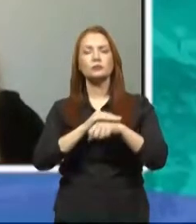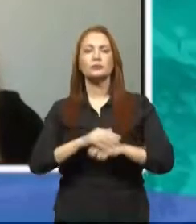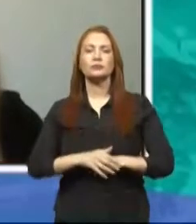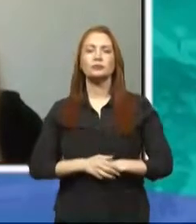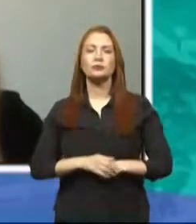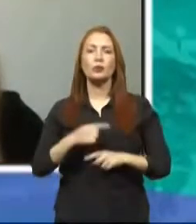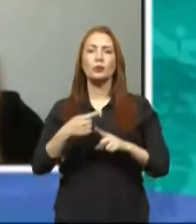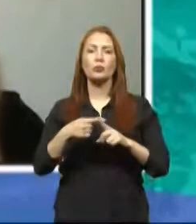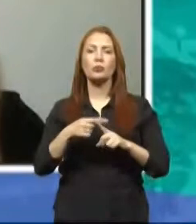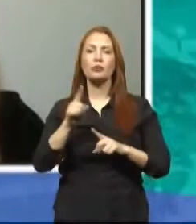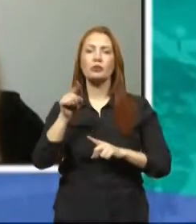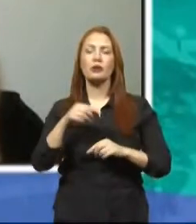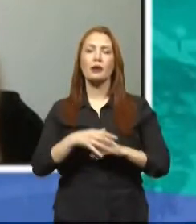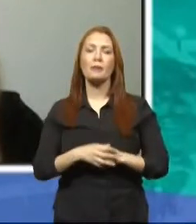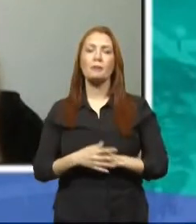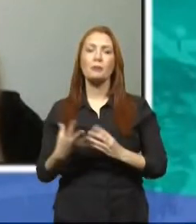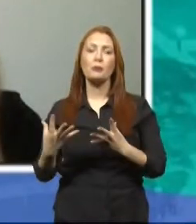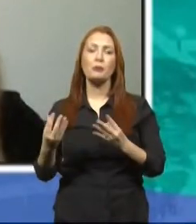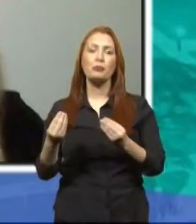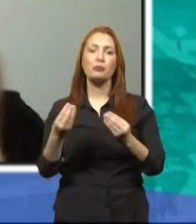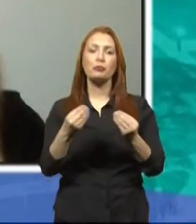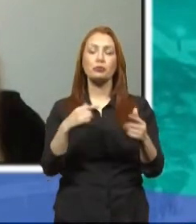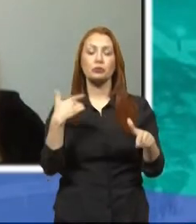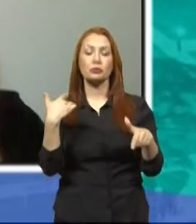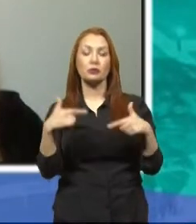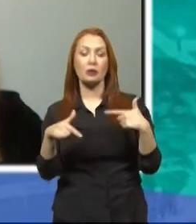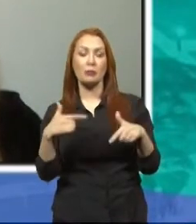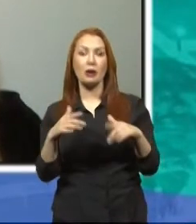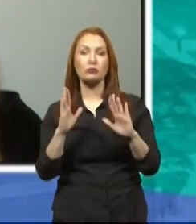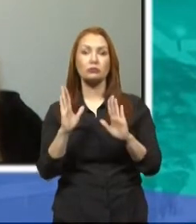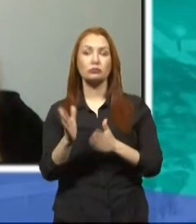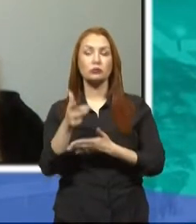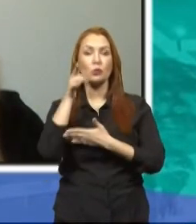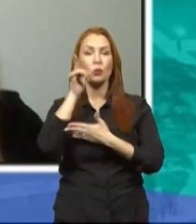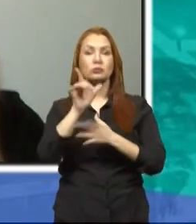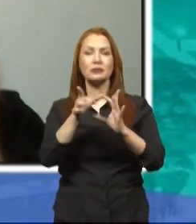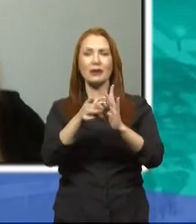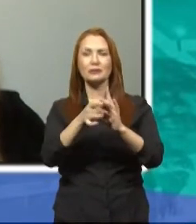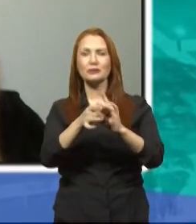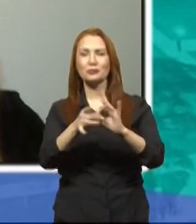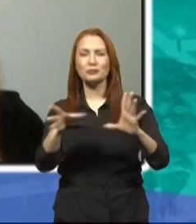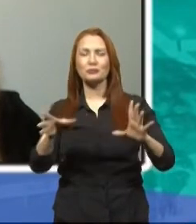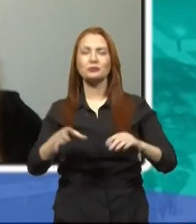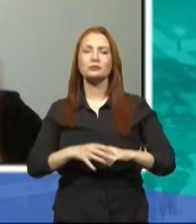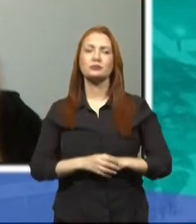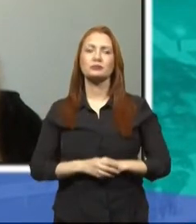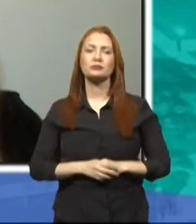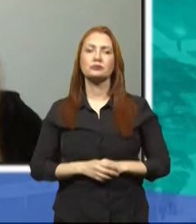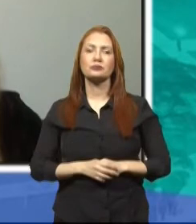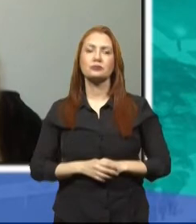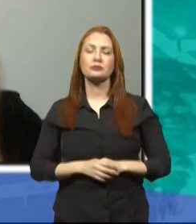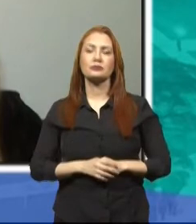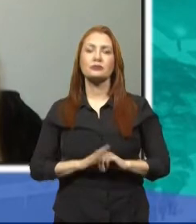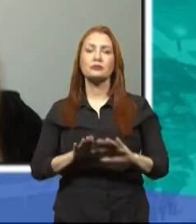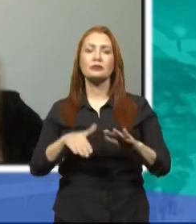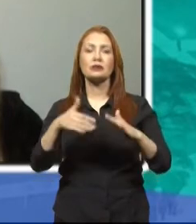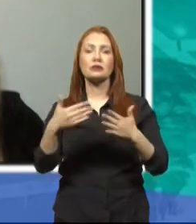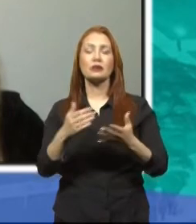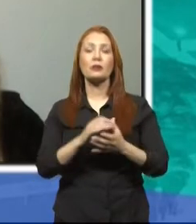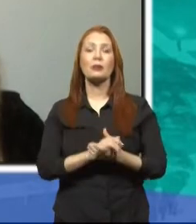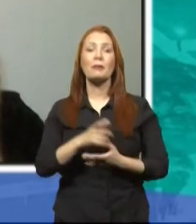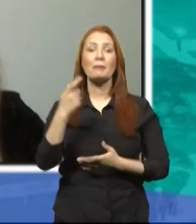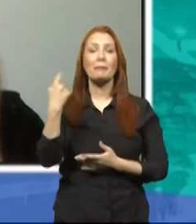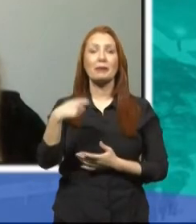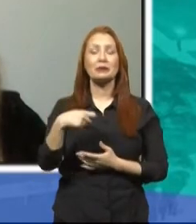muito mais serviços vão poder ser disponibilizados. E, assim, devemos, em termos de cidade,